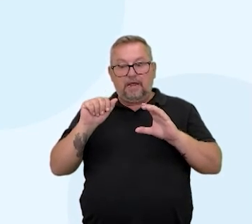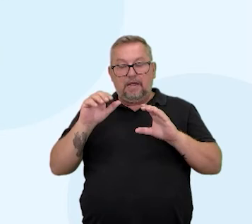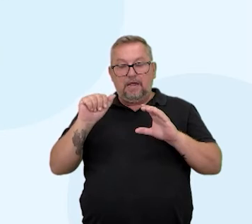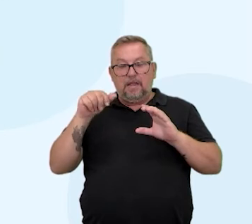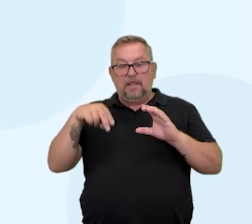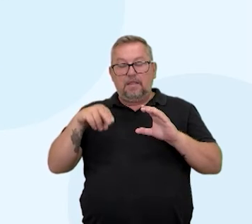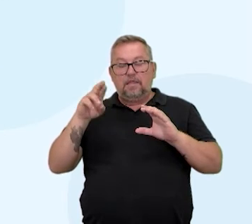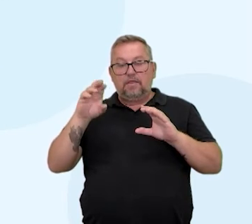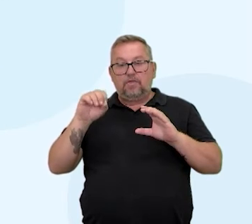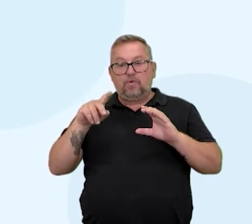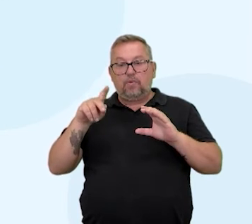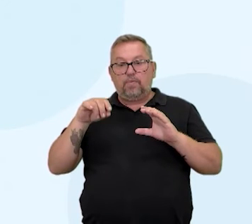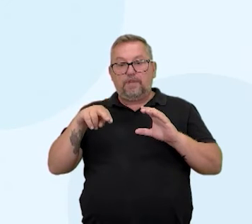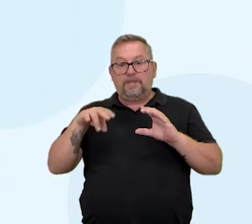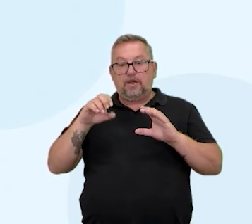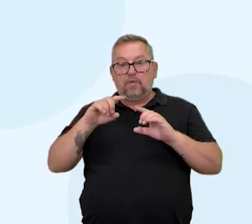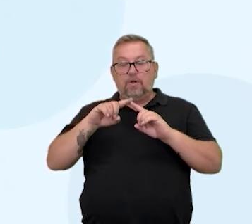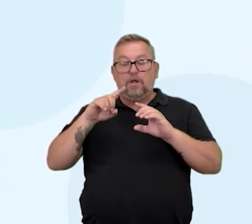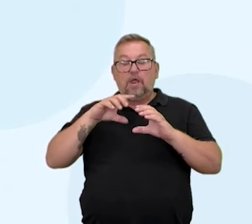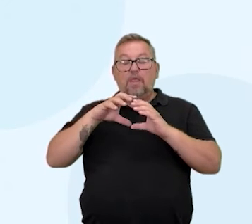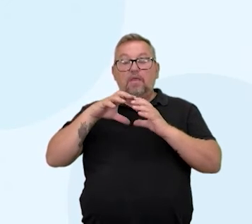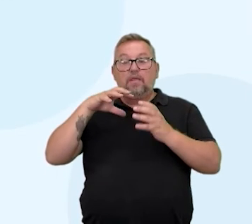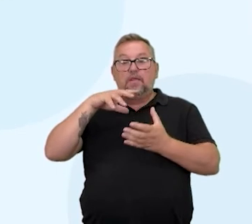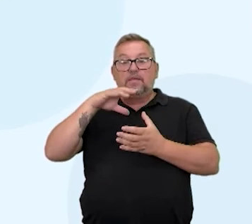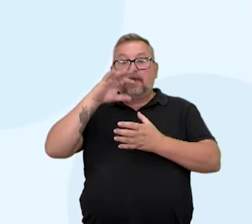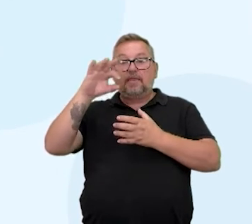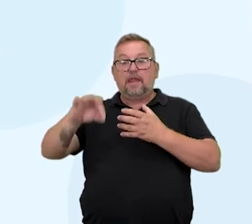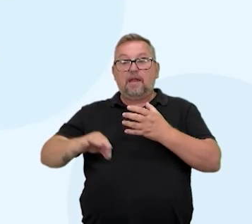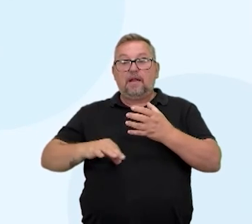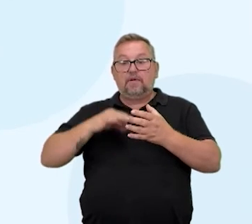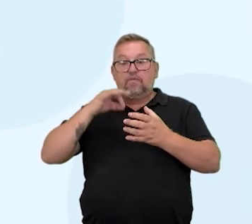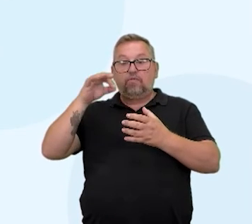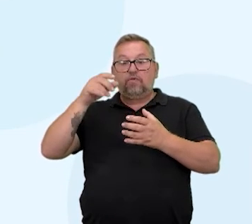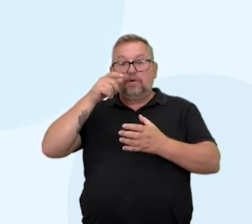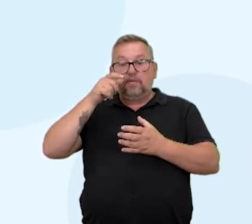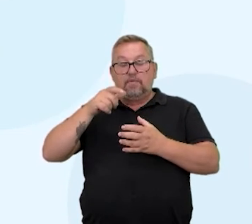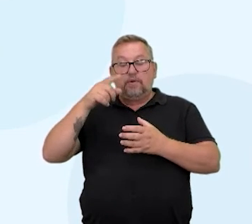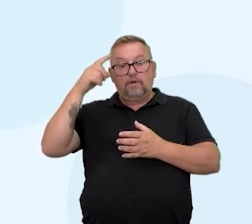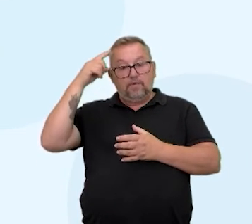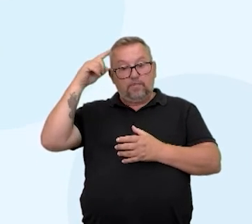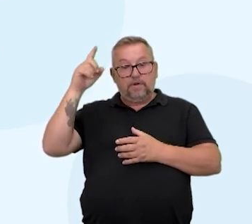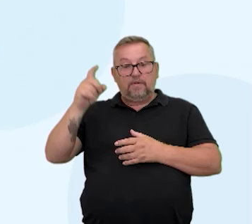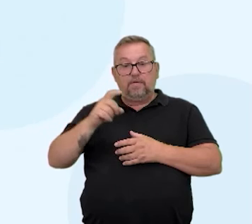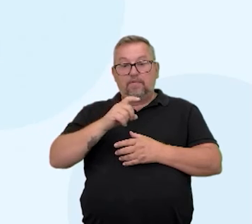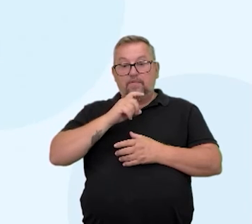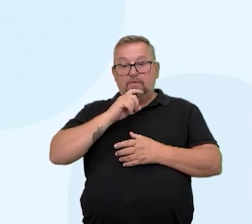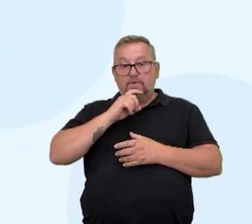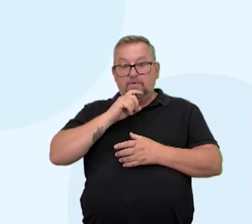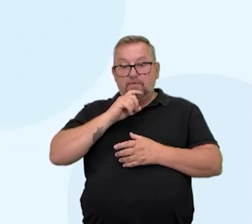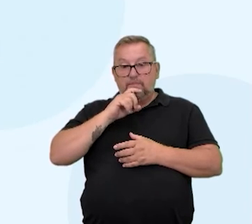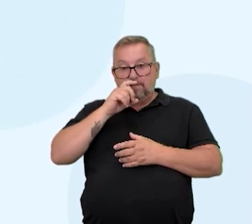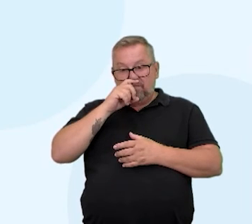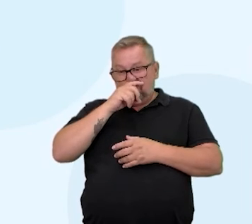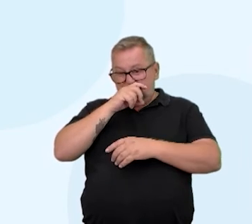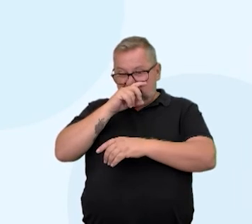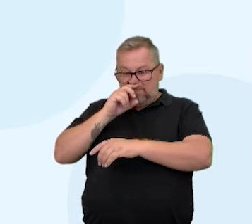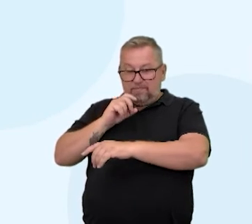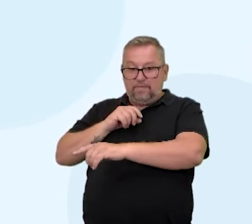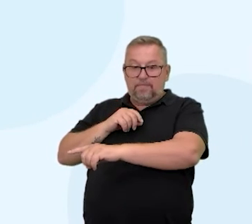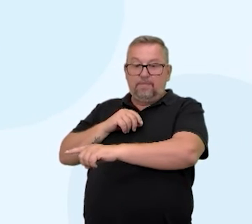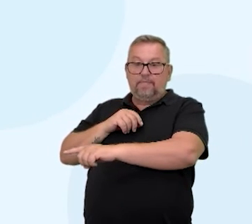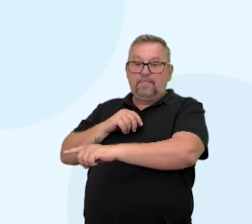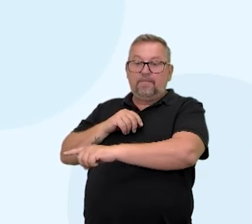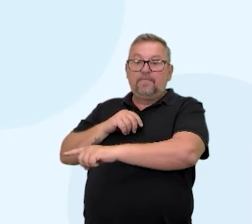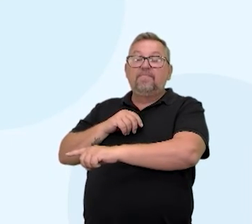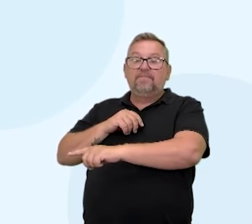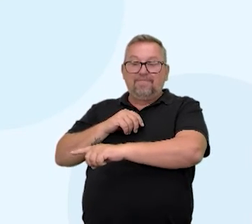são imagens de satélite. Tá? E também tem lá o Pense Verde, o que é antropoceno. Tá? Então tá lá os links,